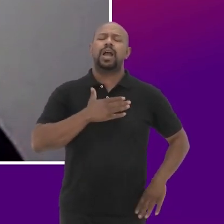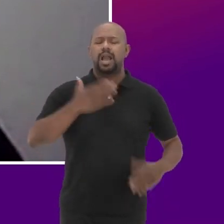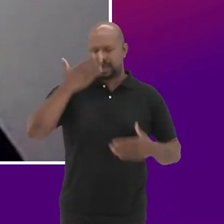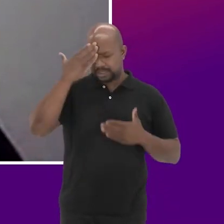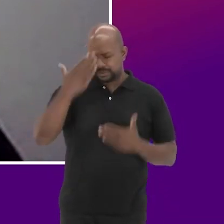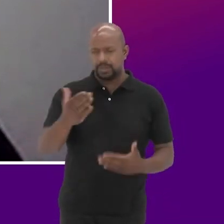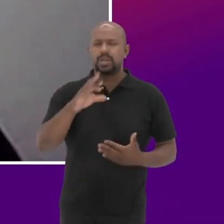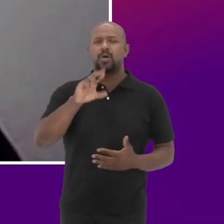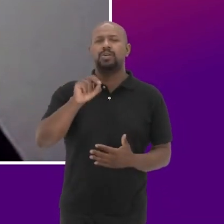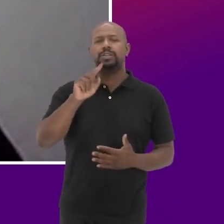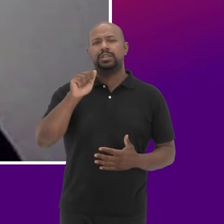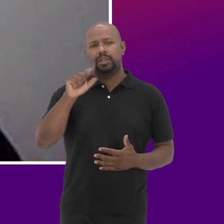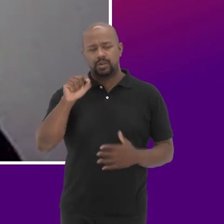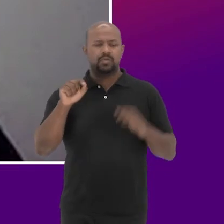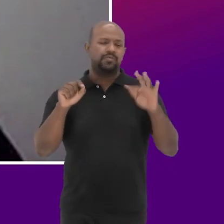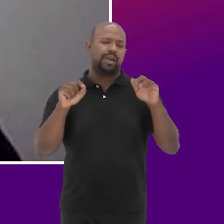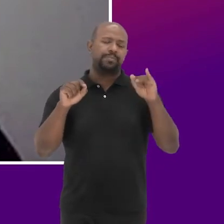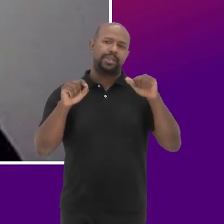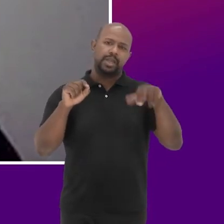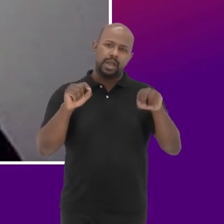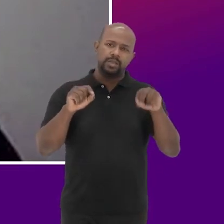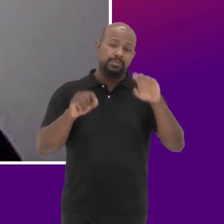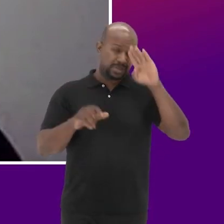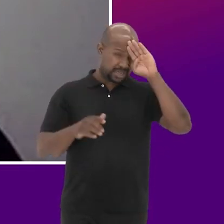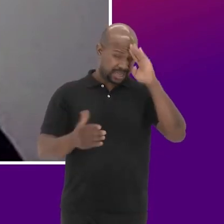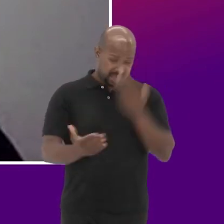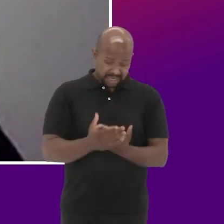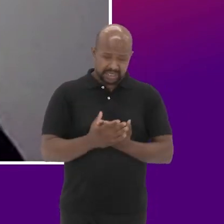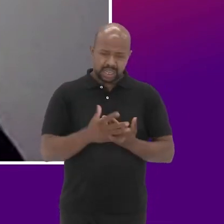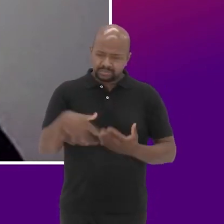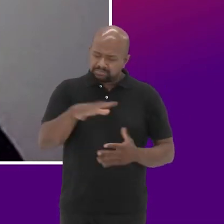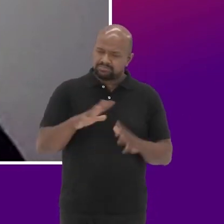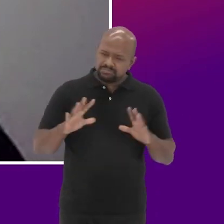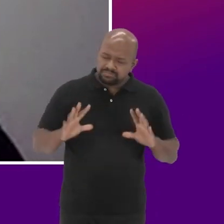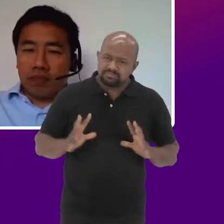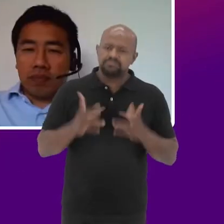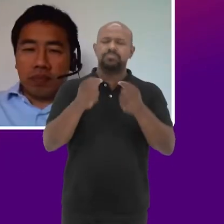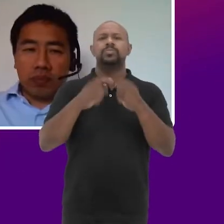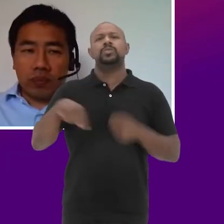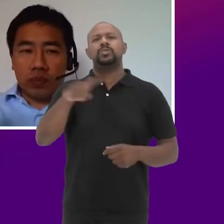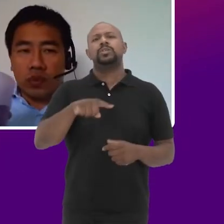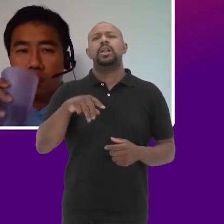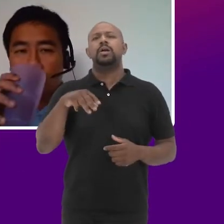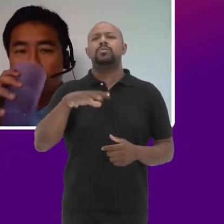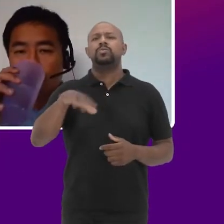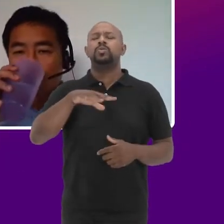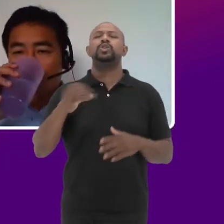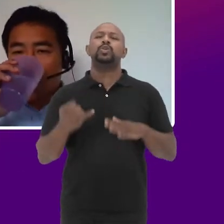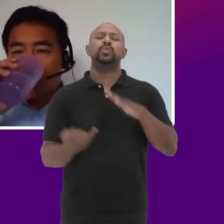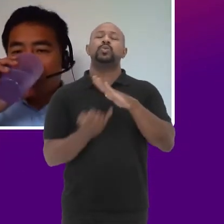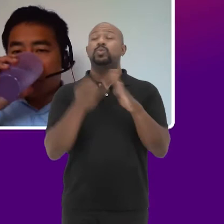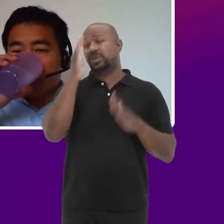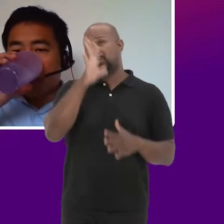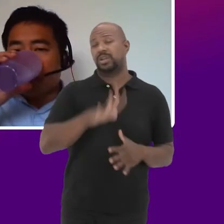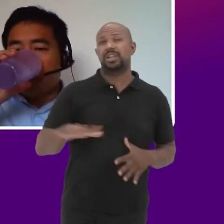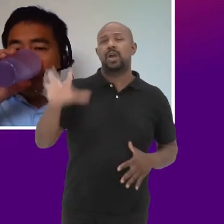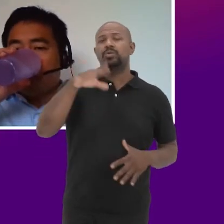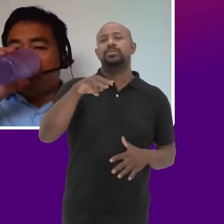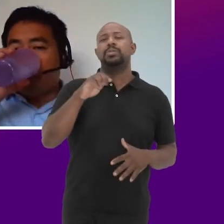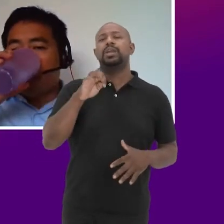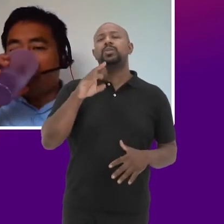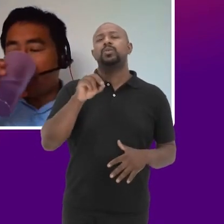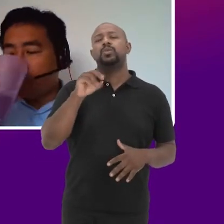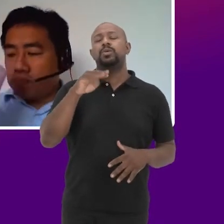meus agradecimentos ao Rodrigo e ao Fabiano por terem acreditado nessa iniciativa do Instituto Nacional de Meteorologia, de ser